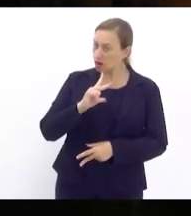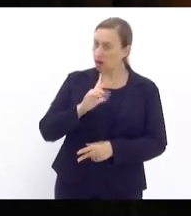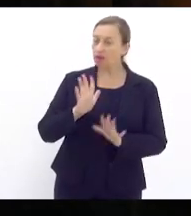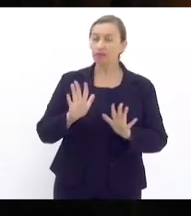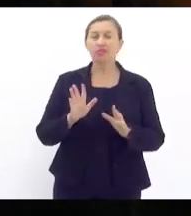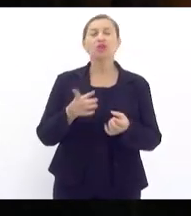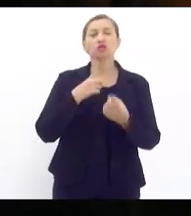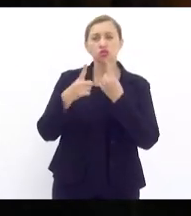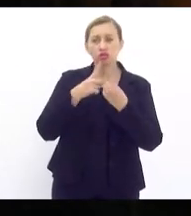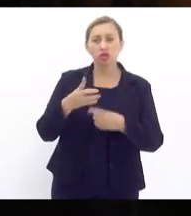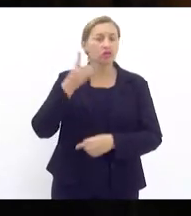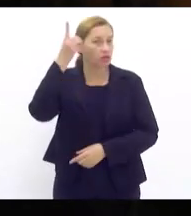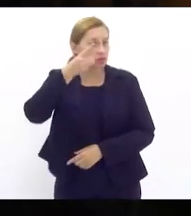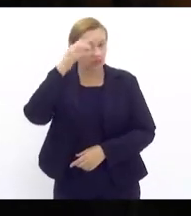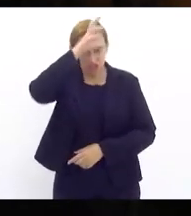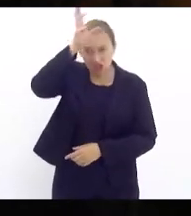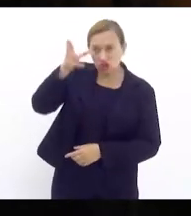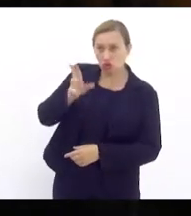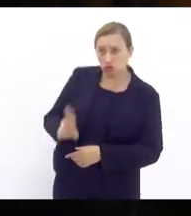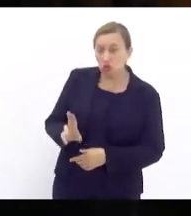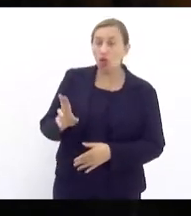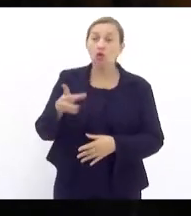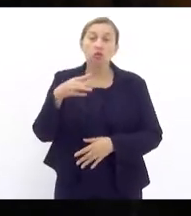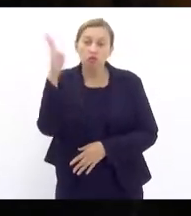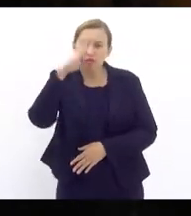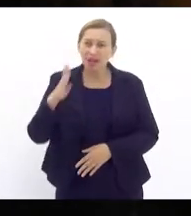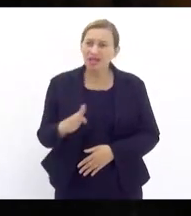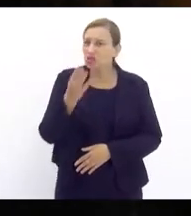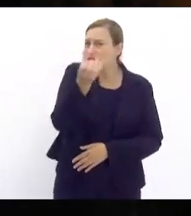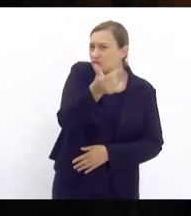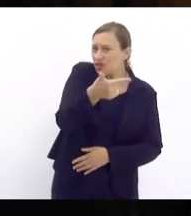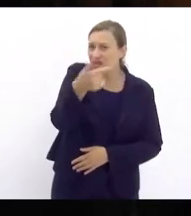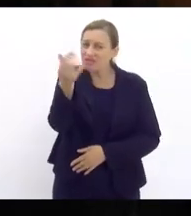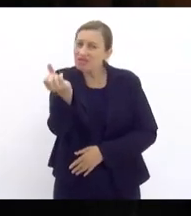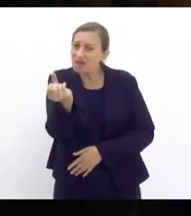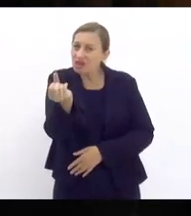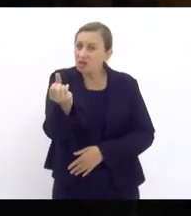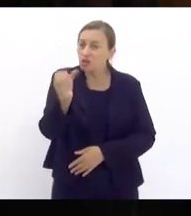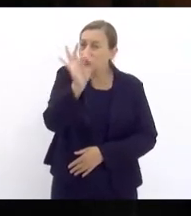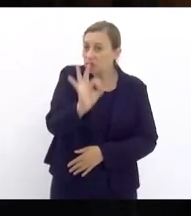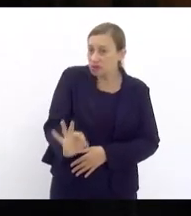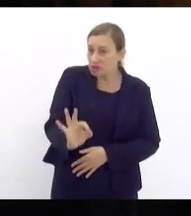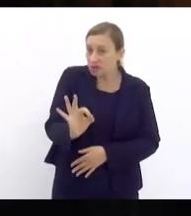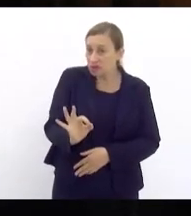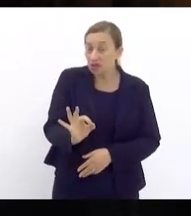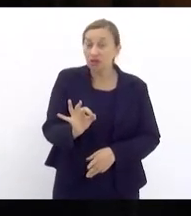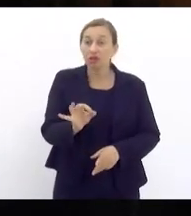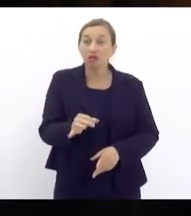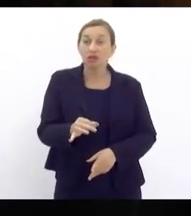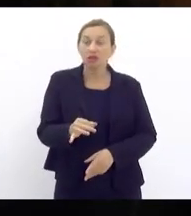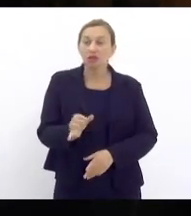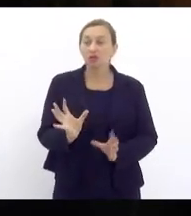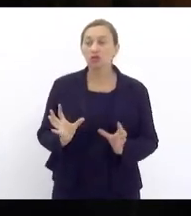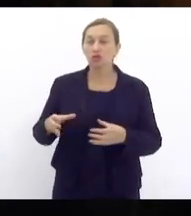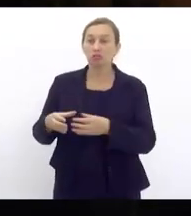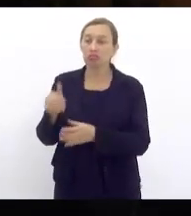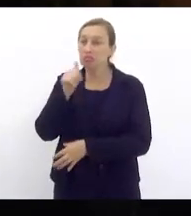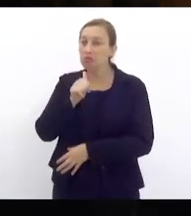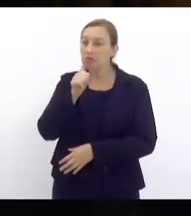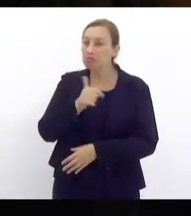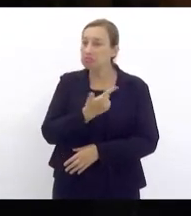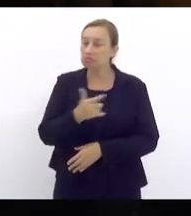deputado da tia Ju que no Brasil estima-se que 26% da população feminina não tem acesso